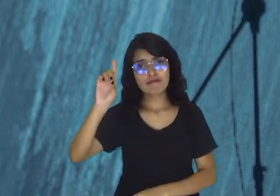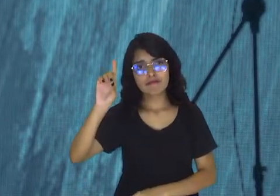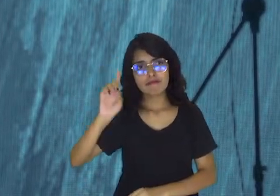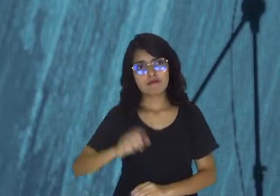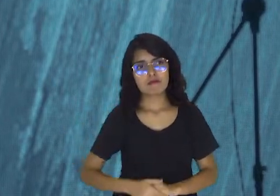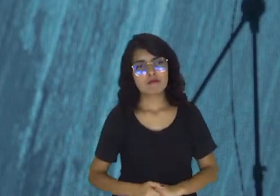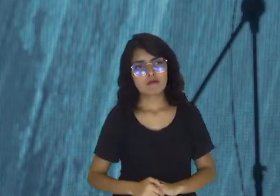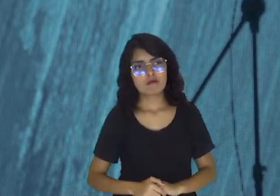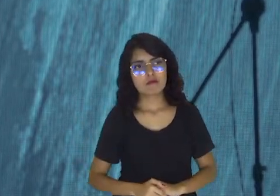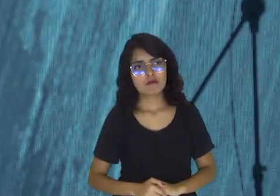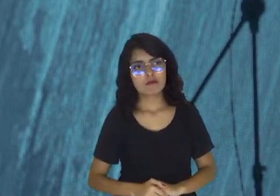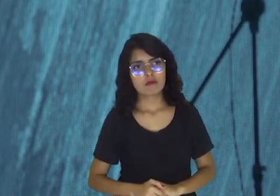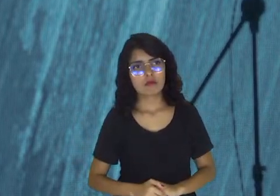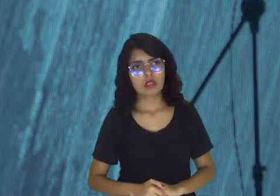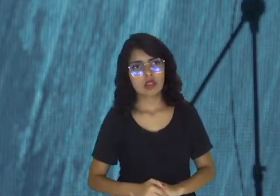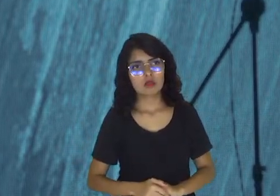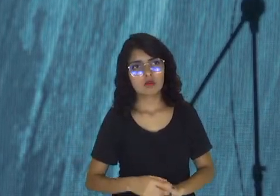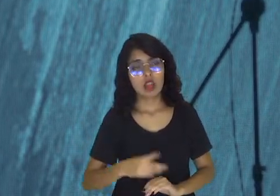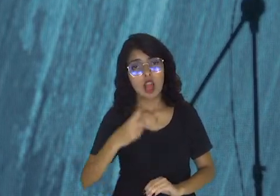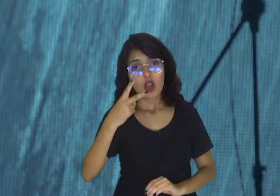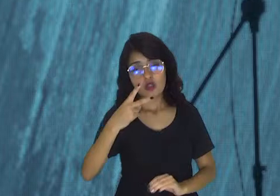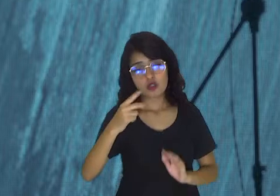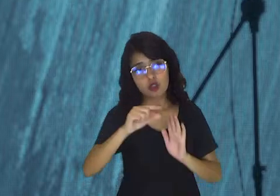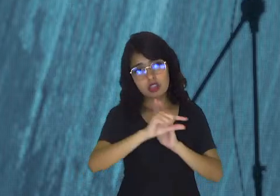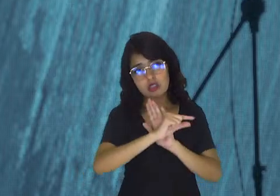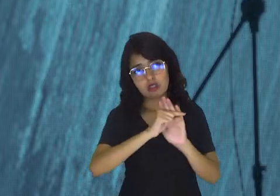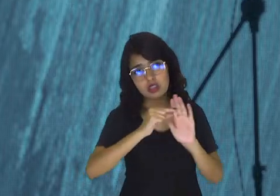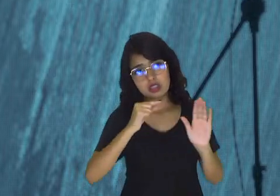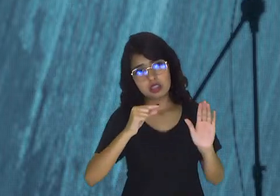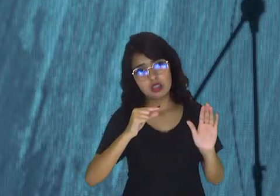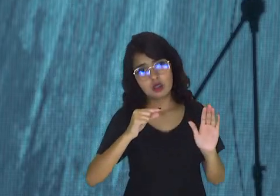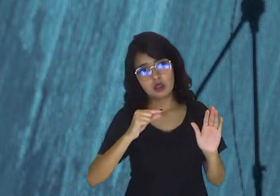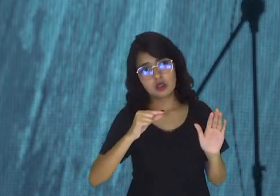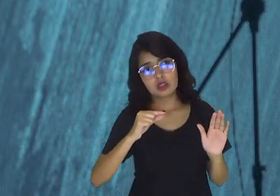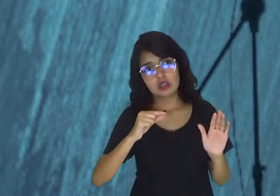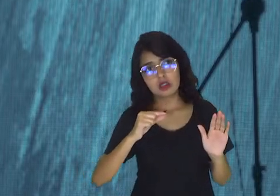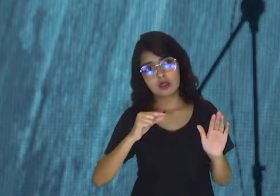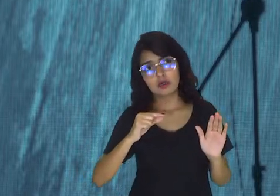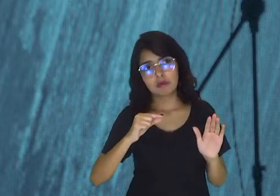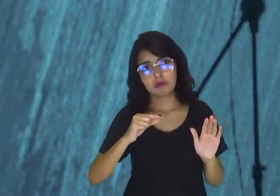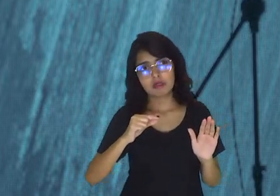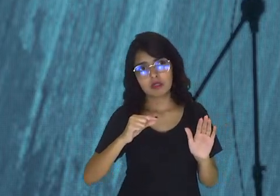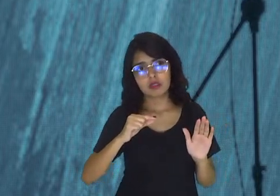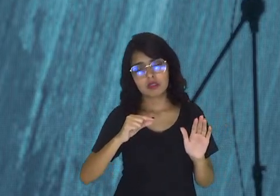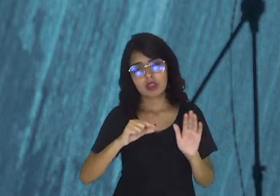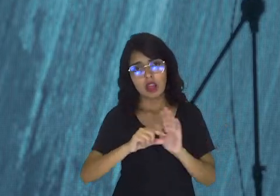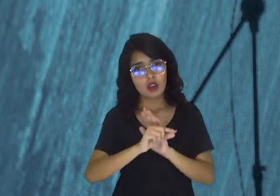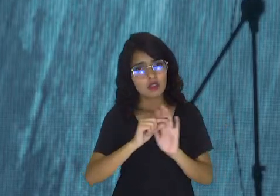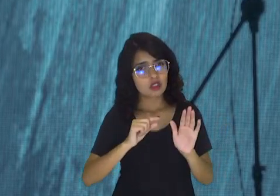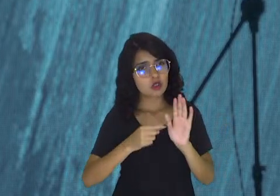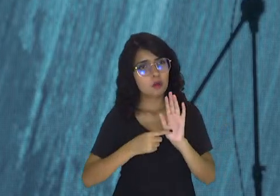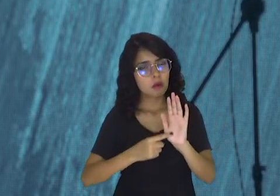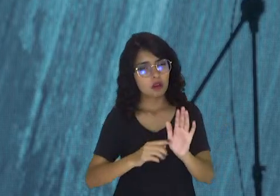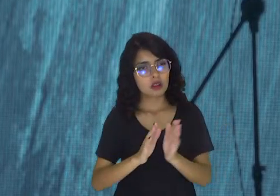E os dois versículos que estão lá dentro da versão da Bíblia Mensagem são extraordinários,